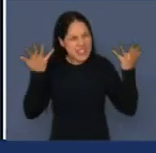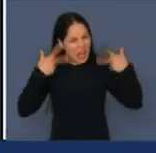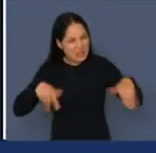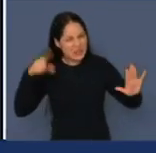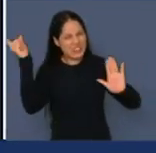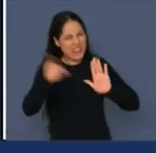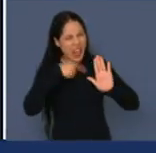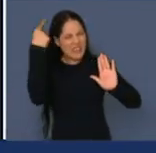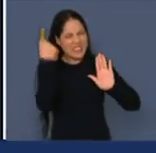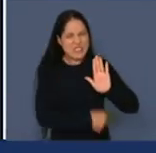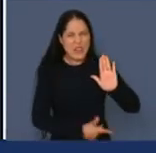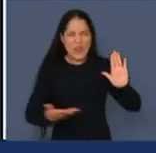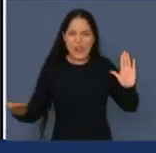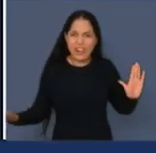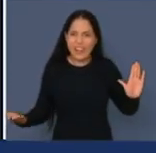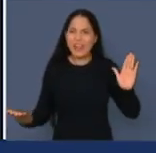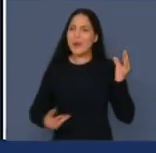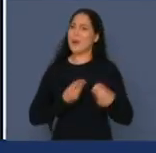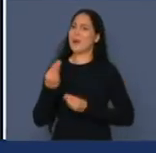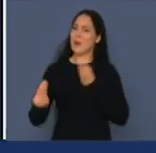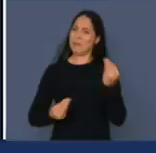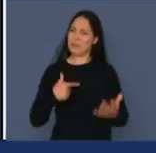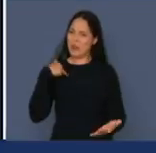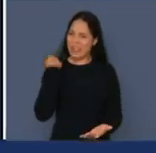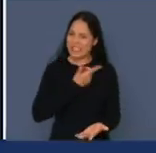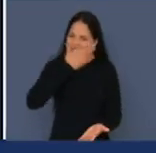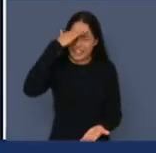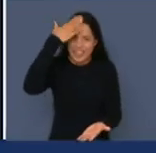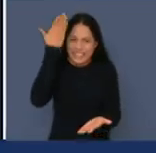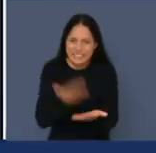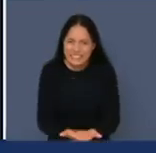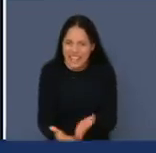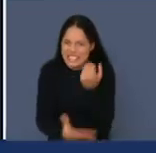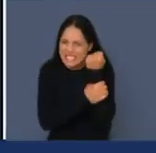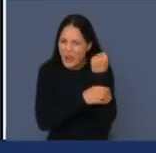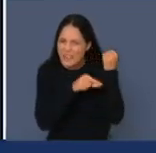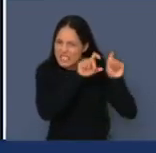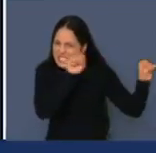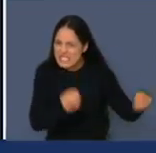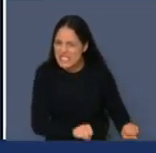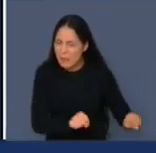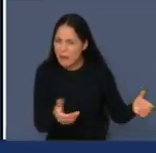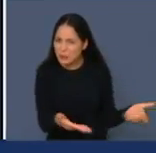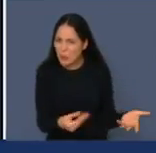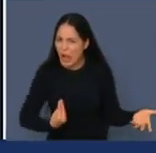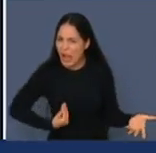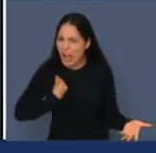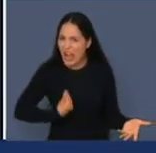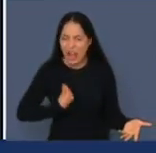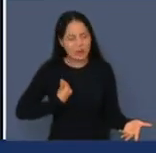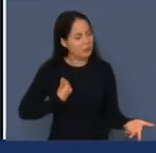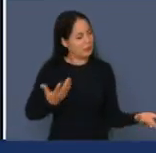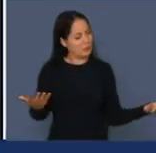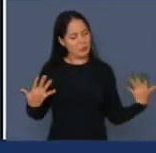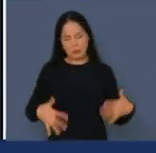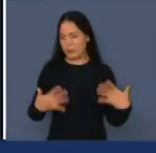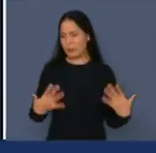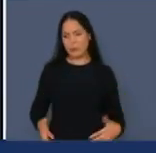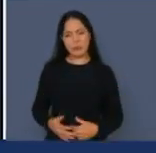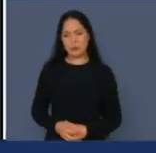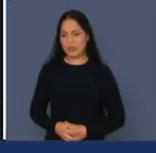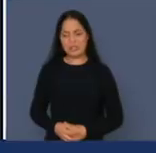do mundo e querem que acreditemos que o sistema é seguro ainda que tenha tido uma evasão e que